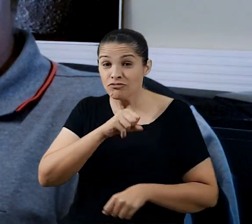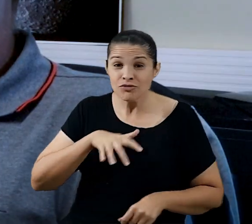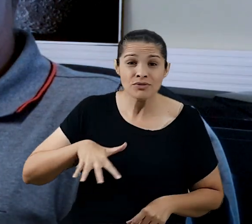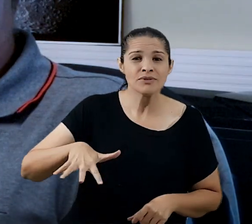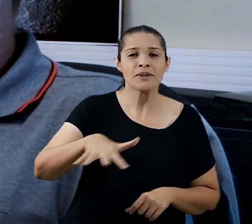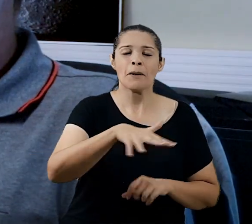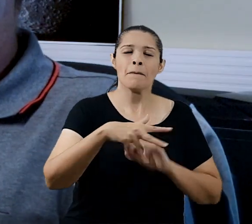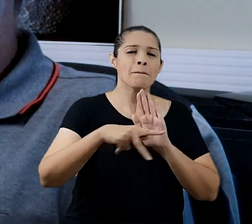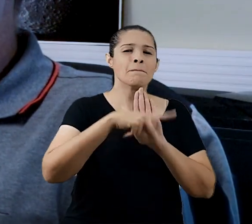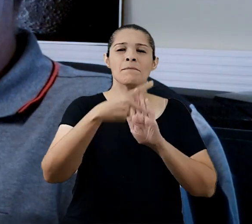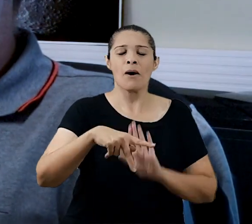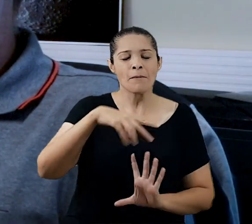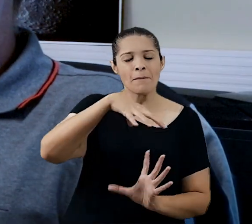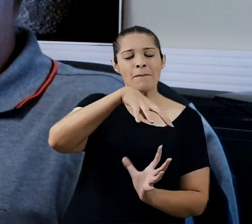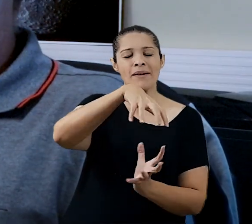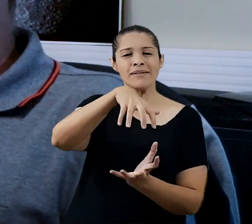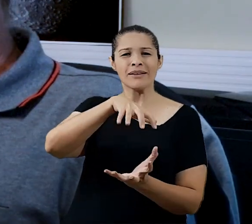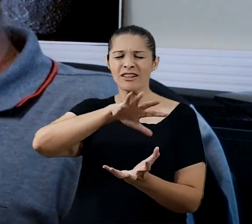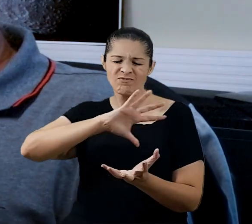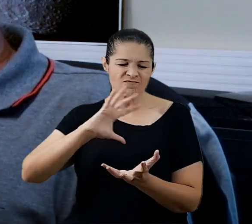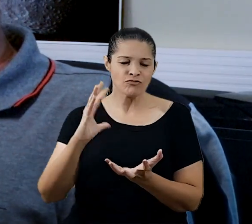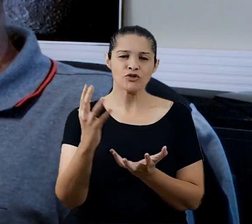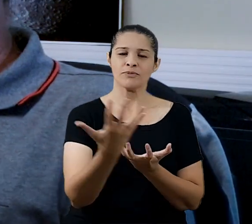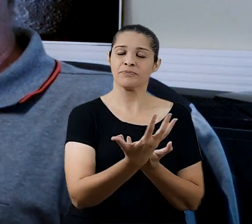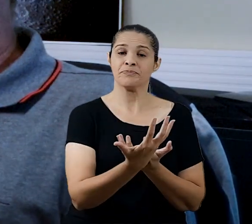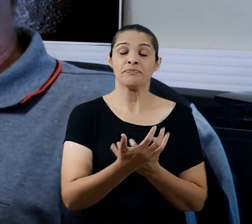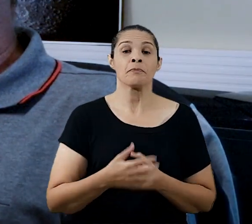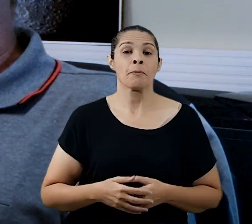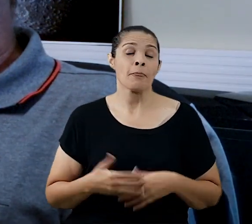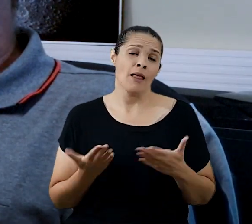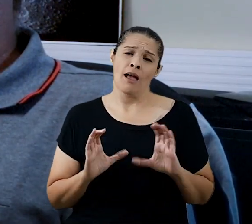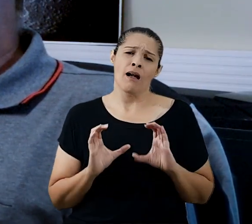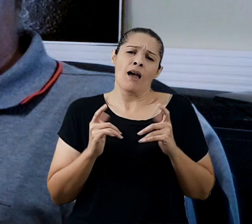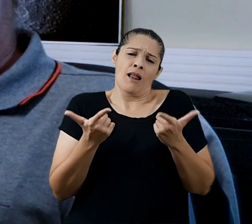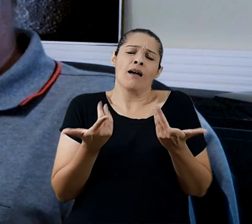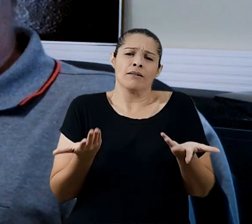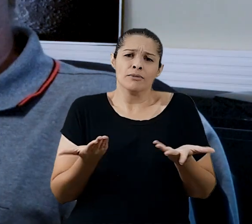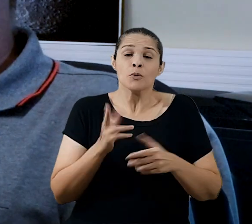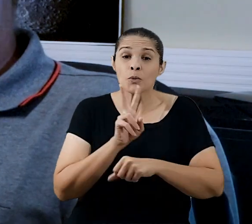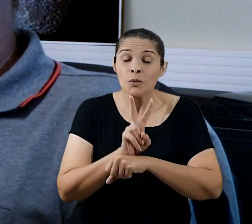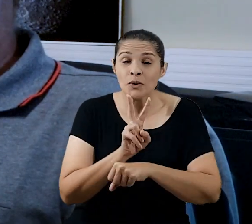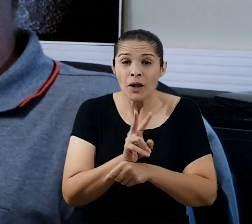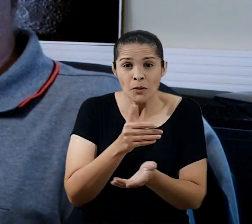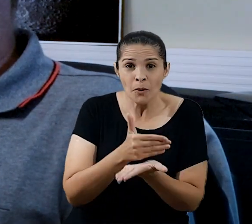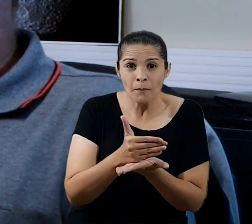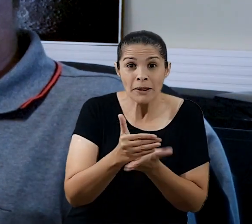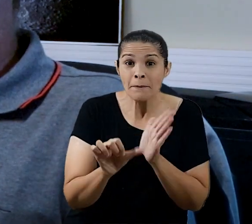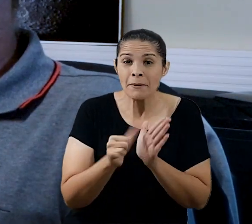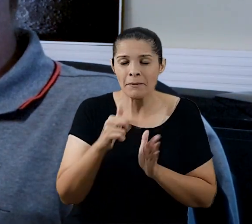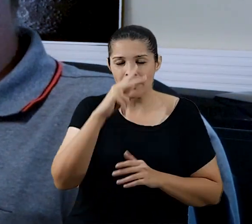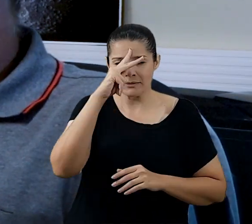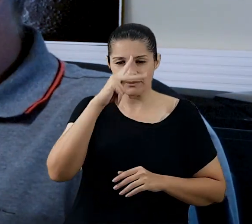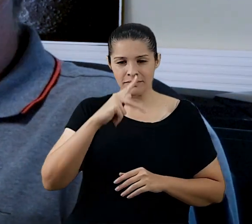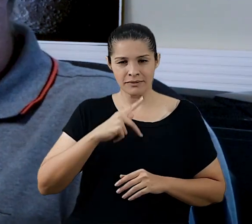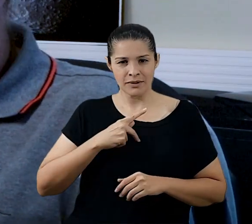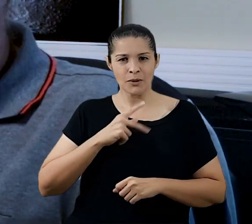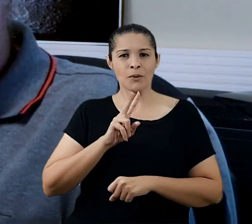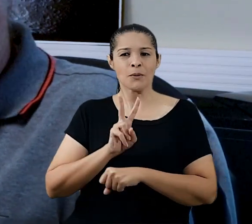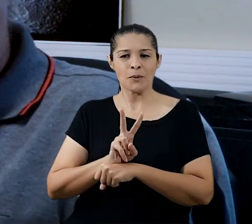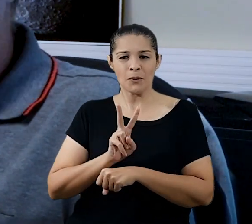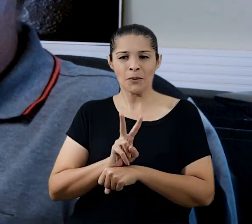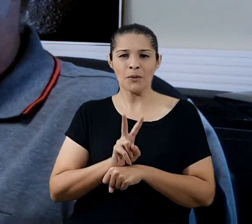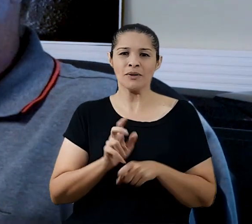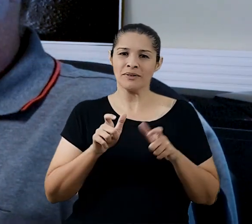próprio planeta como um todo, né? É claro que esse cuidado começa individualmente, né? Cada um cuida da sua